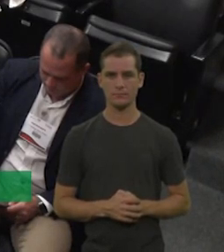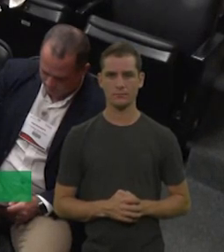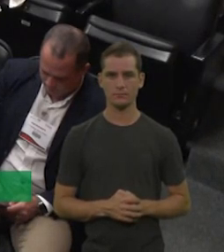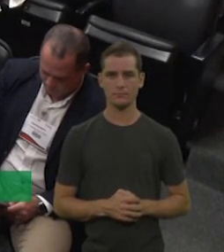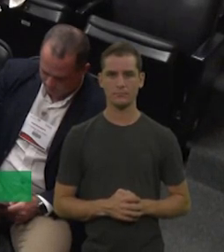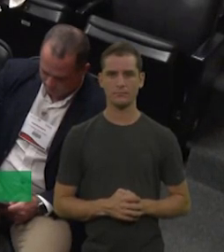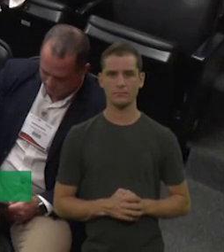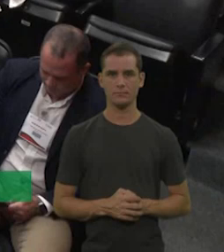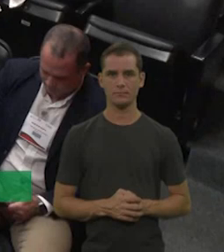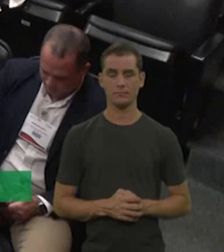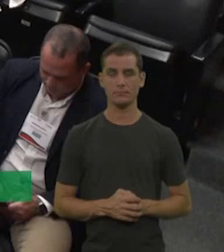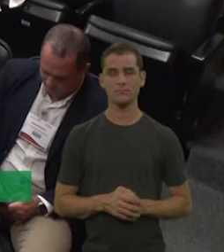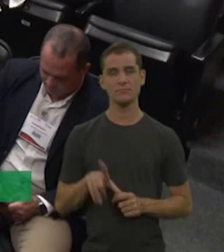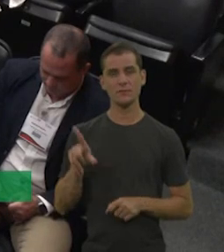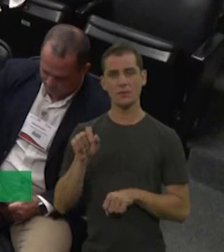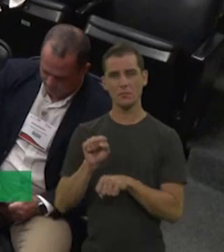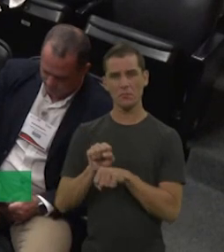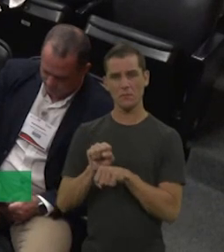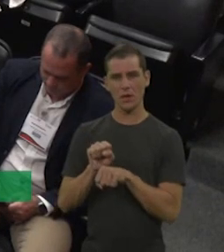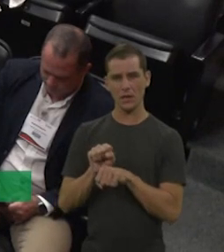Só um minuto. Aqui.